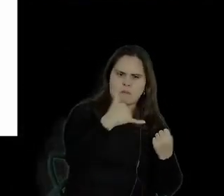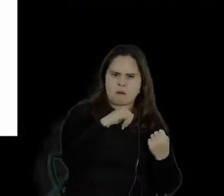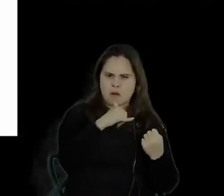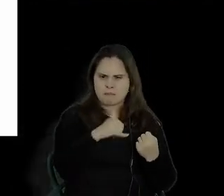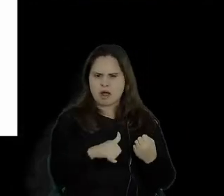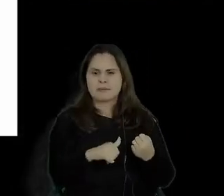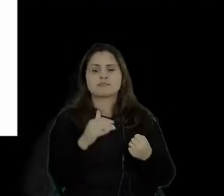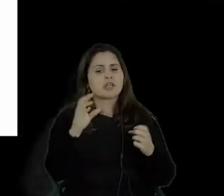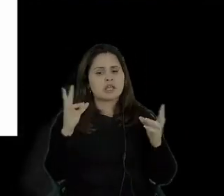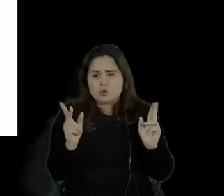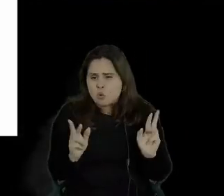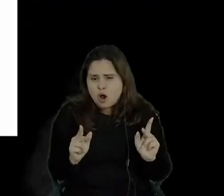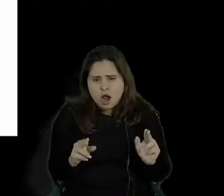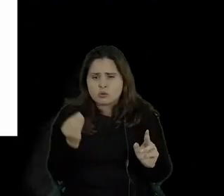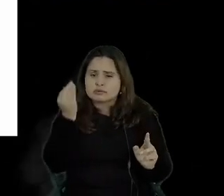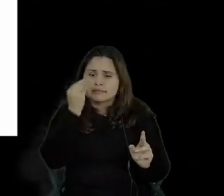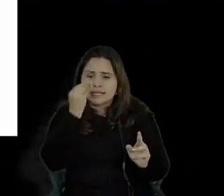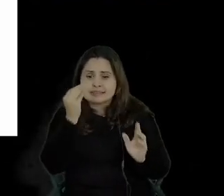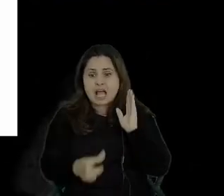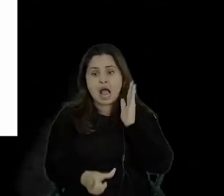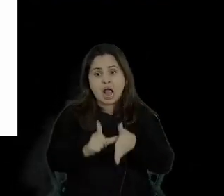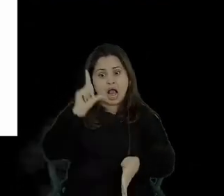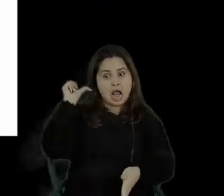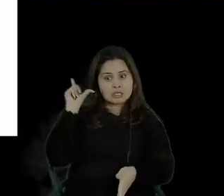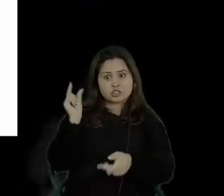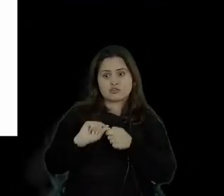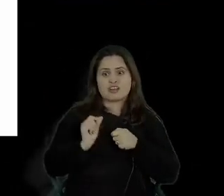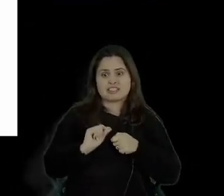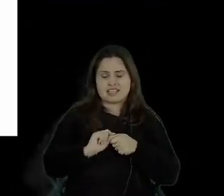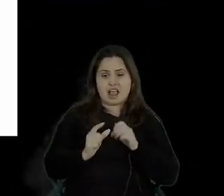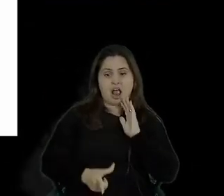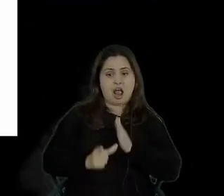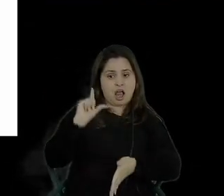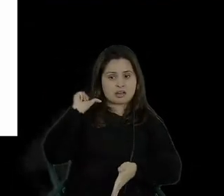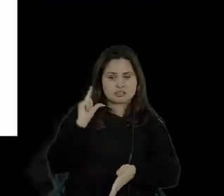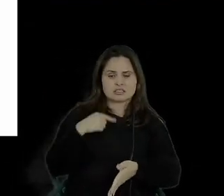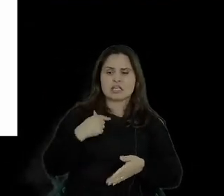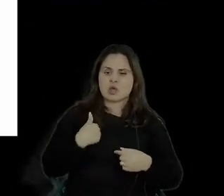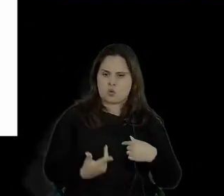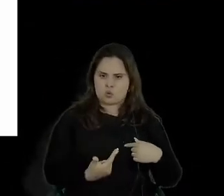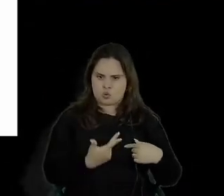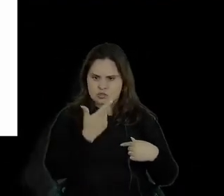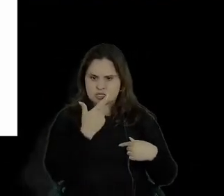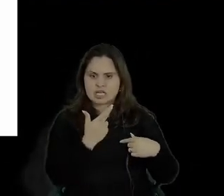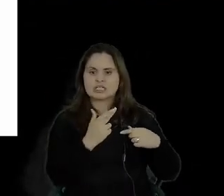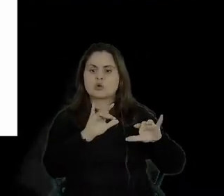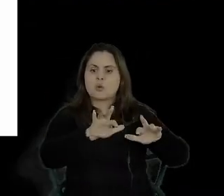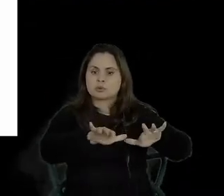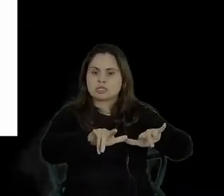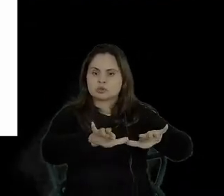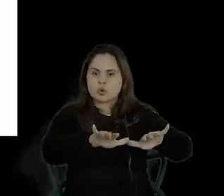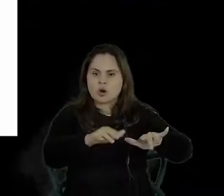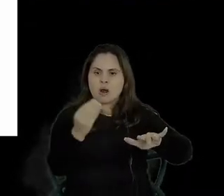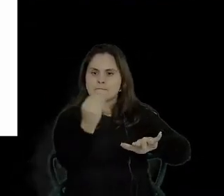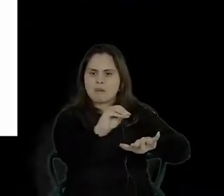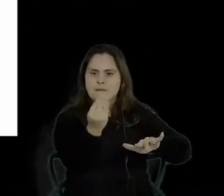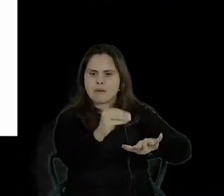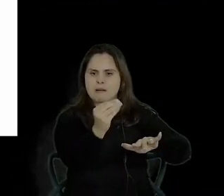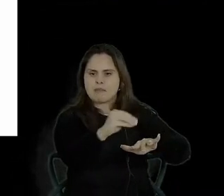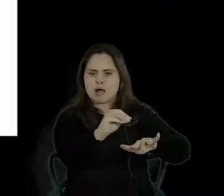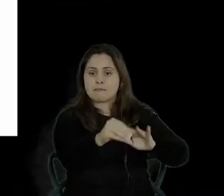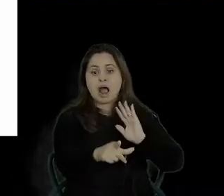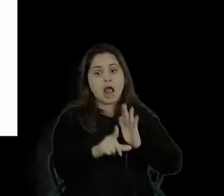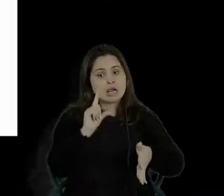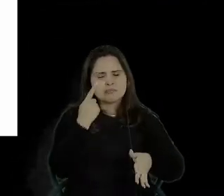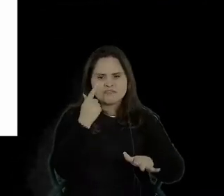os seus produtos antes de serem construídos. Então, quer dizer, eu vou fazer uma cirurgia no computador e vou verificar antes se vai ter